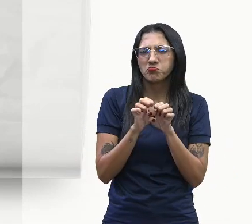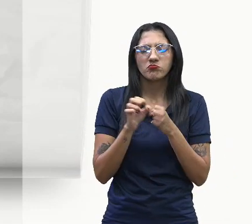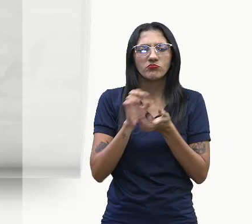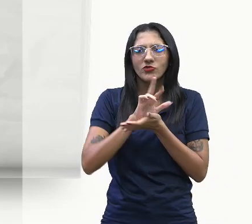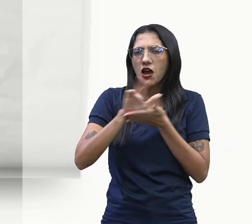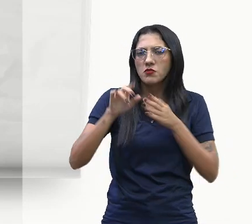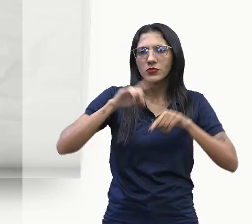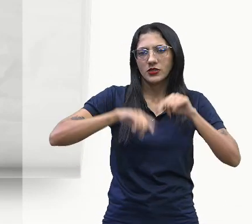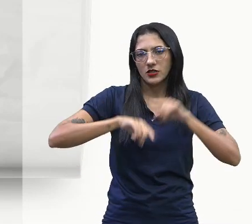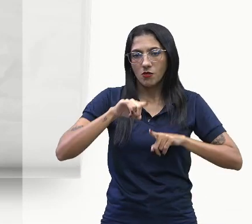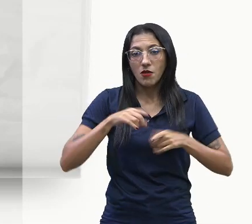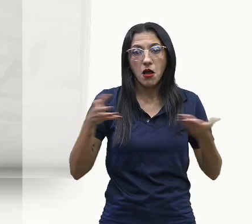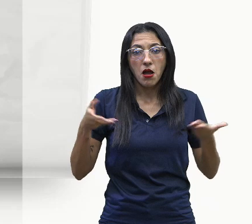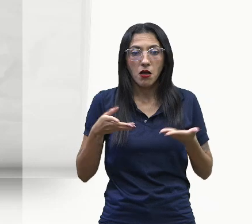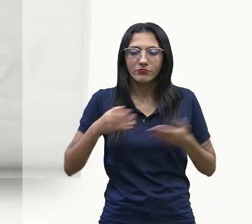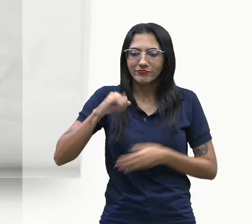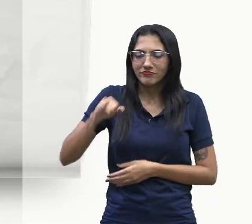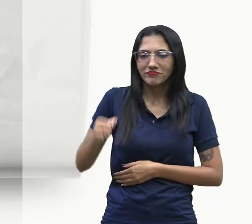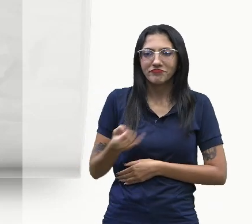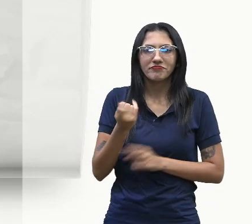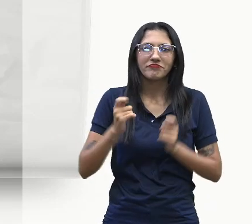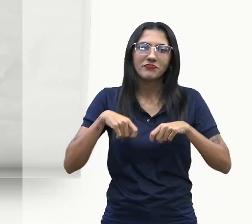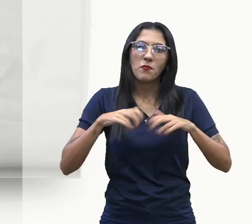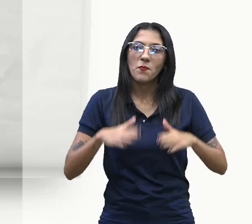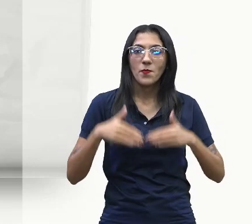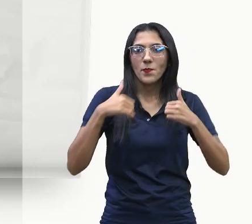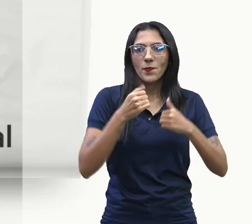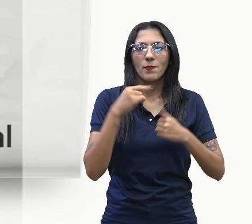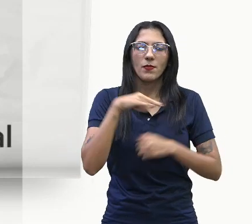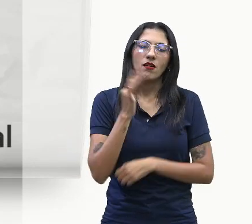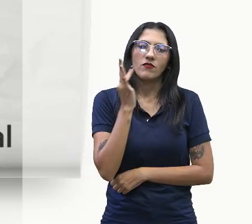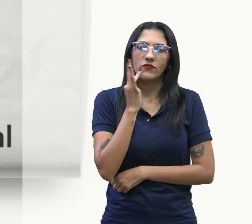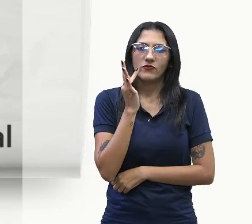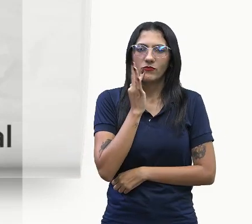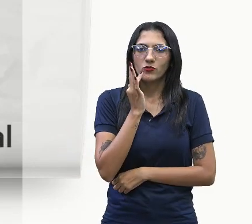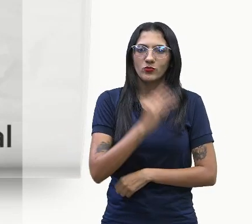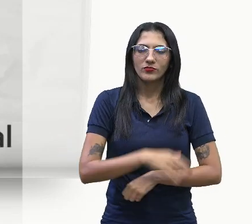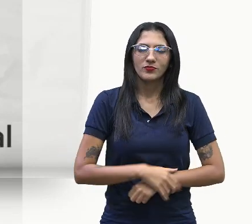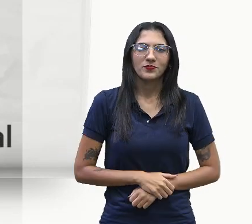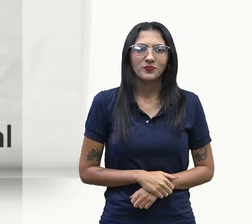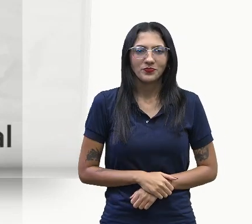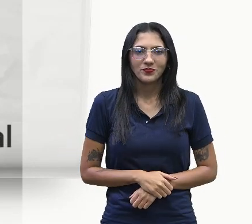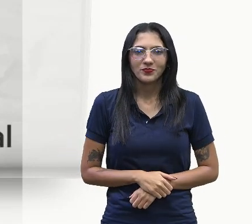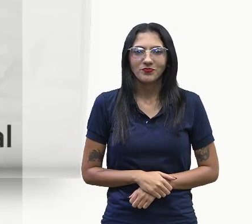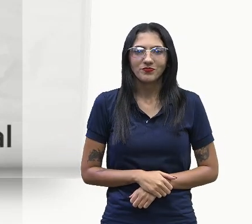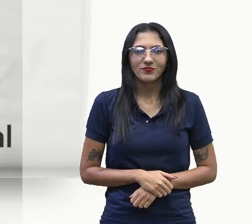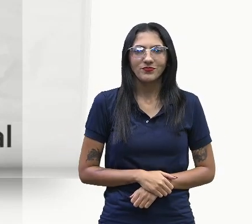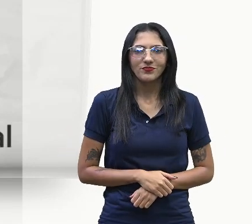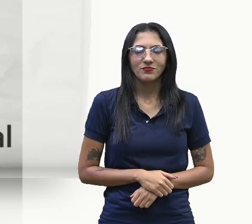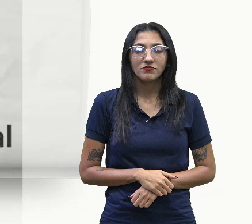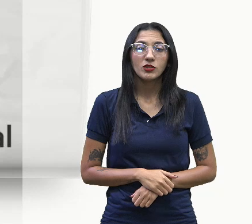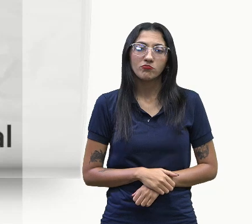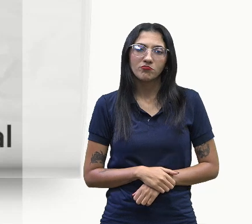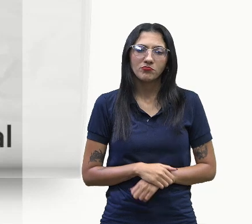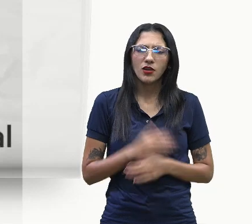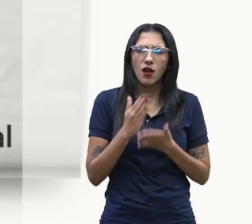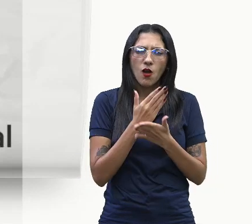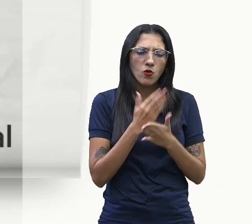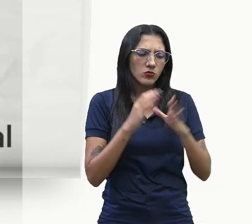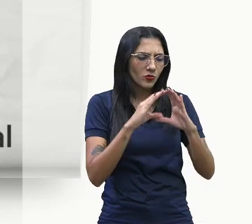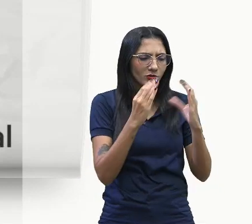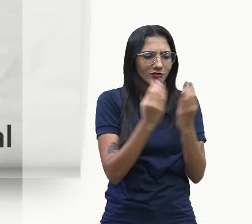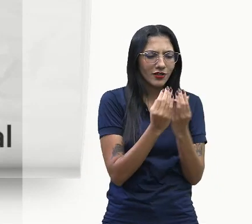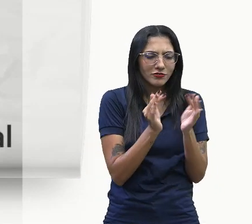garantindo maior aproveitamento do fruto. Pequenos agricultores